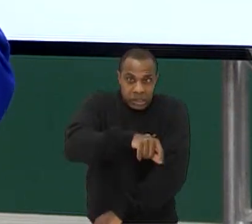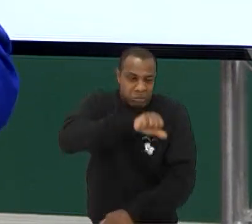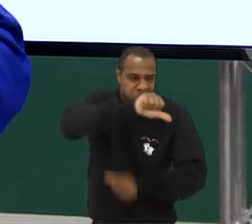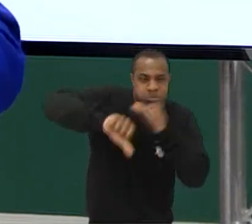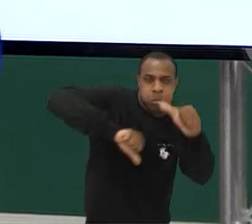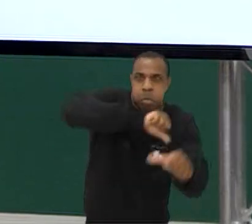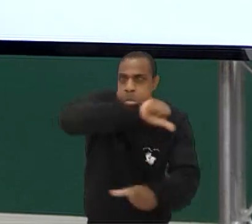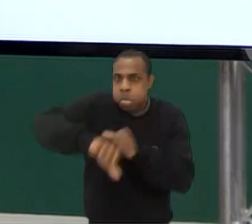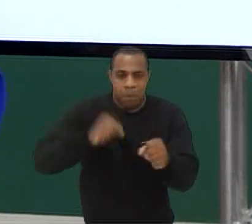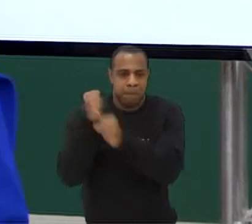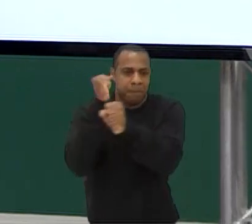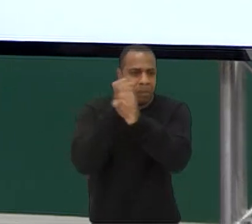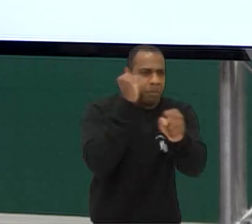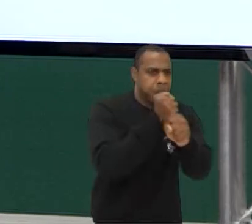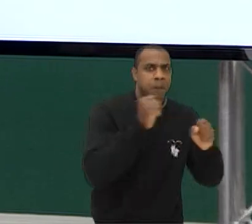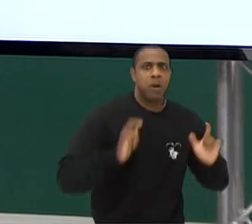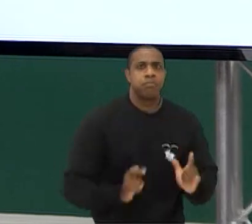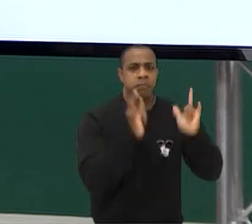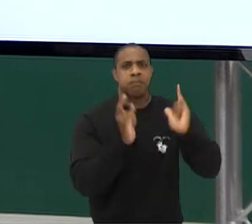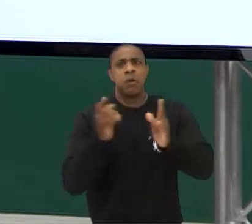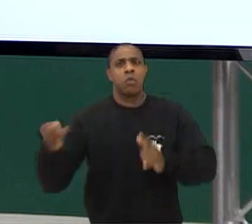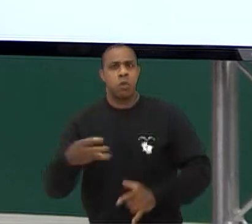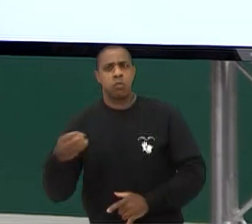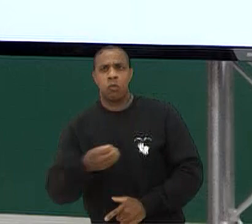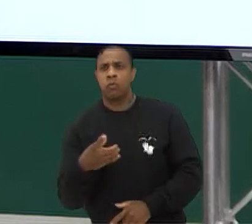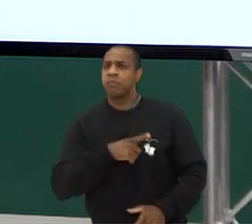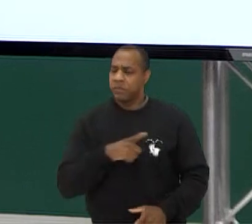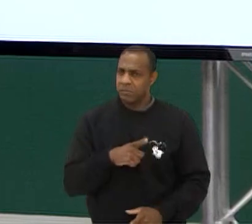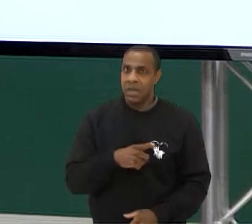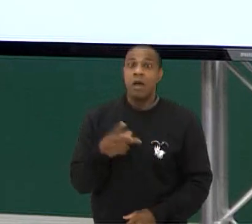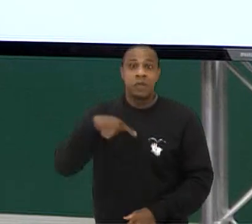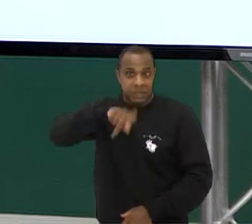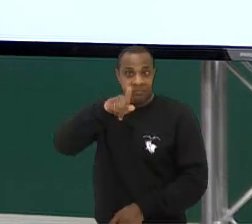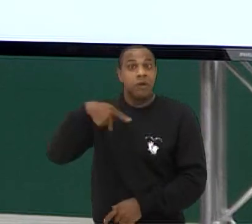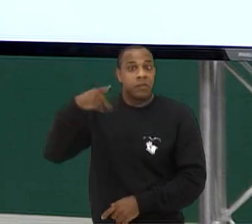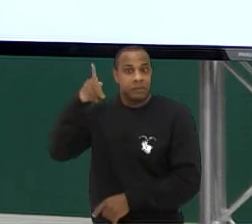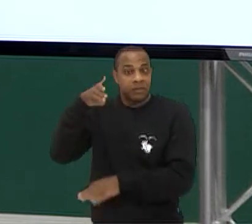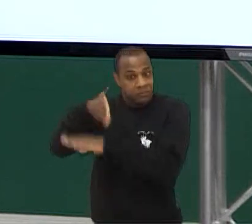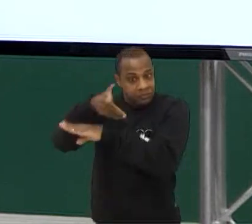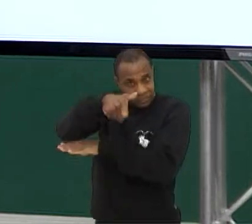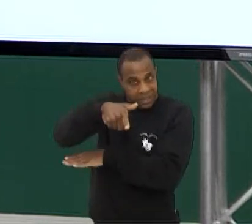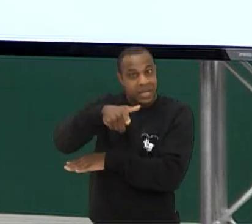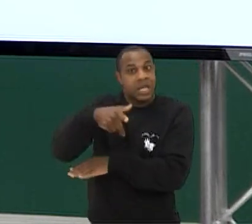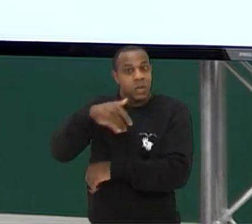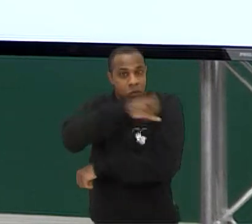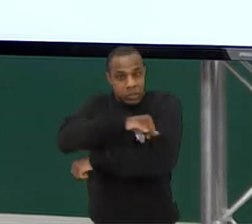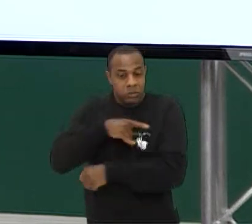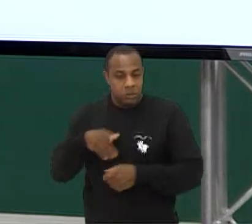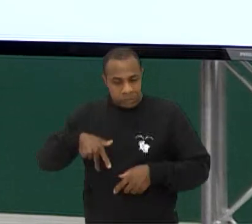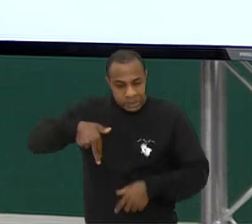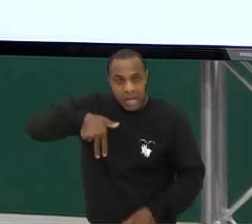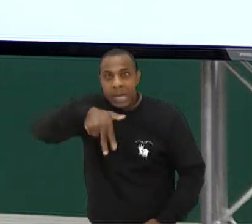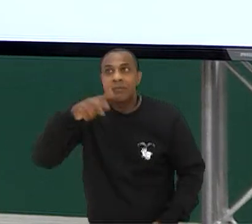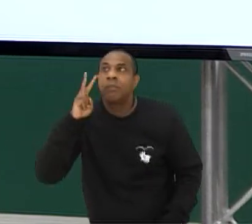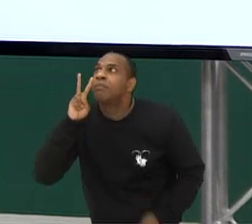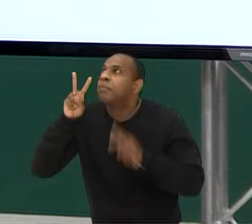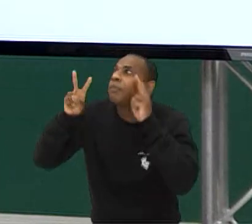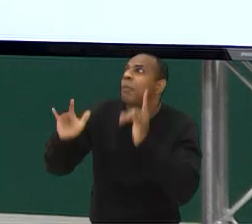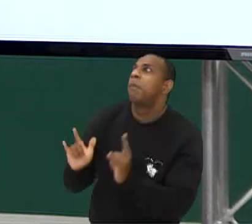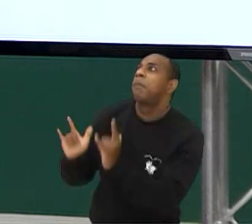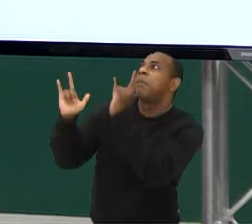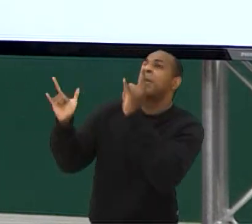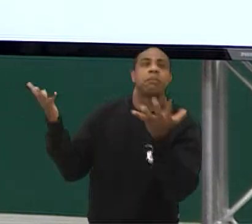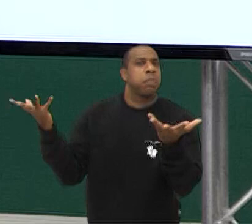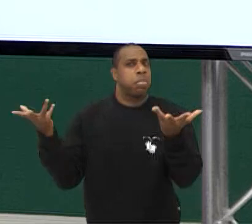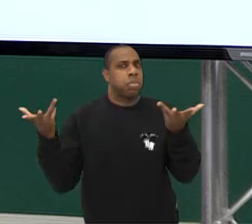calçadas, casas novas, palácios. Até hoje você anda pelo centro do Rio de Janeiro, é uma aula de história. Não dá para você falar do Rio de Janeiro